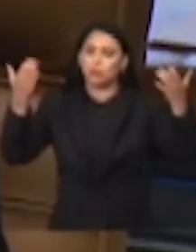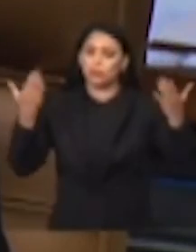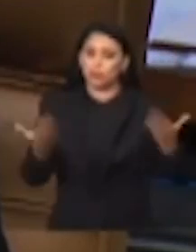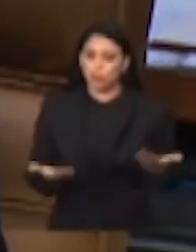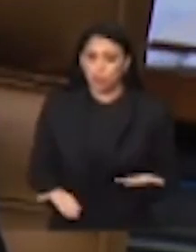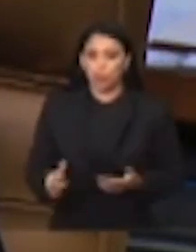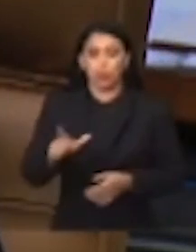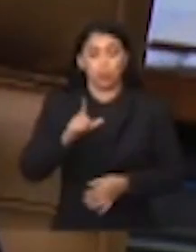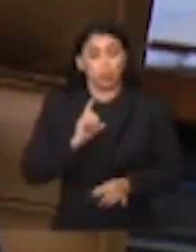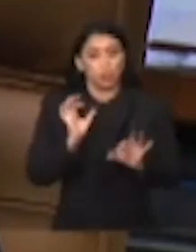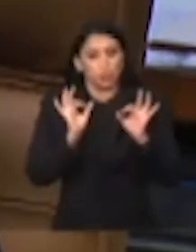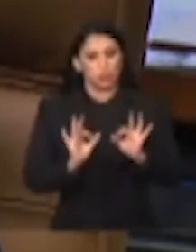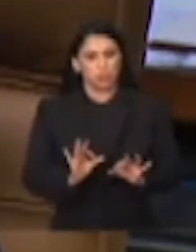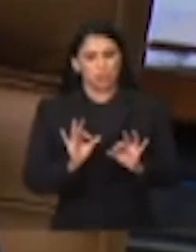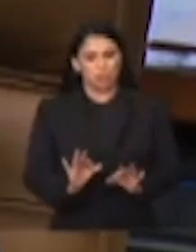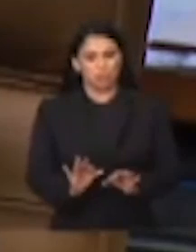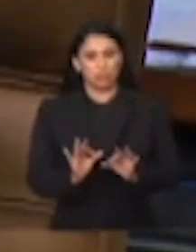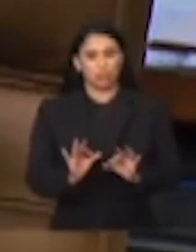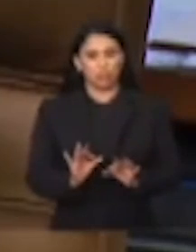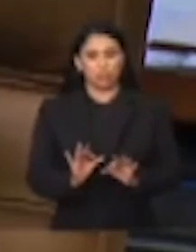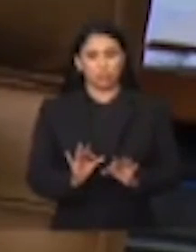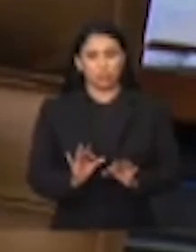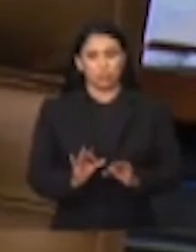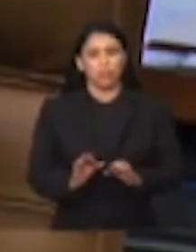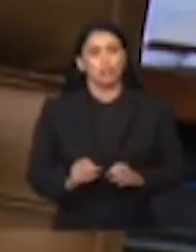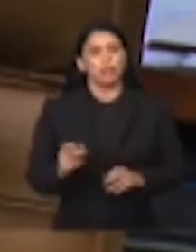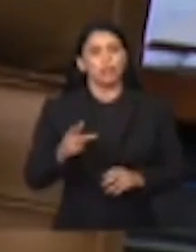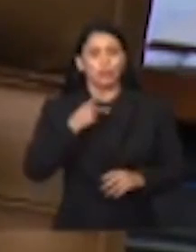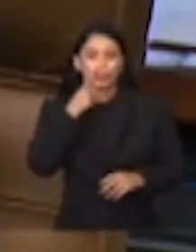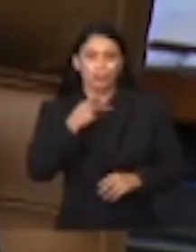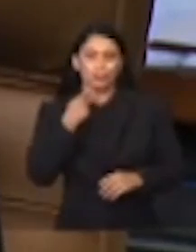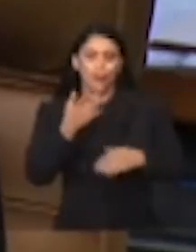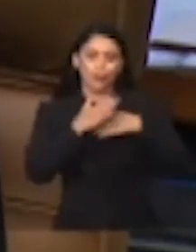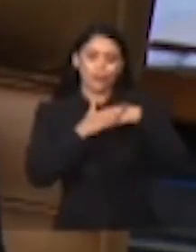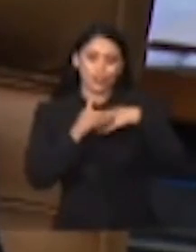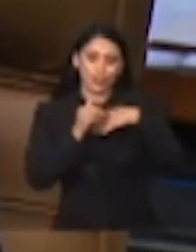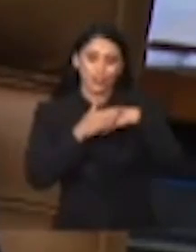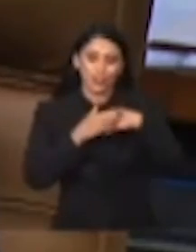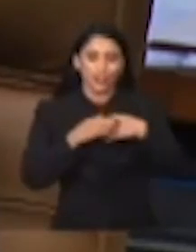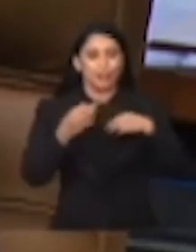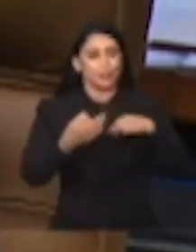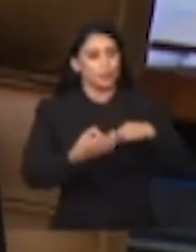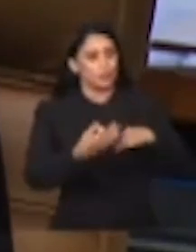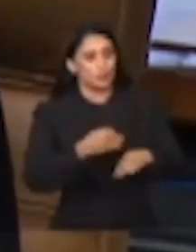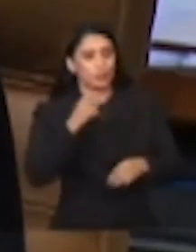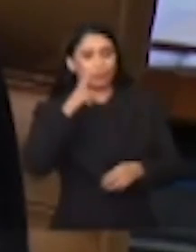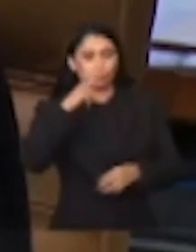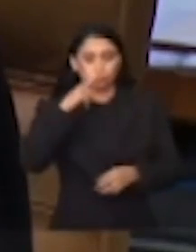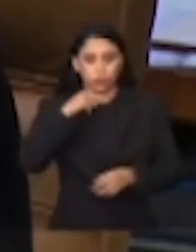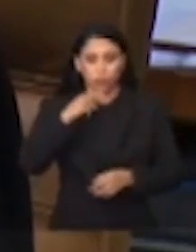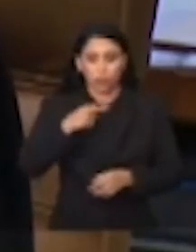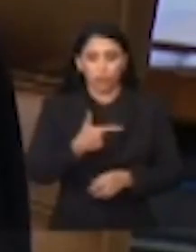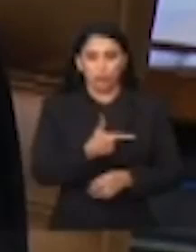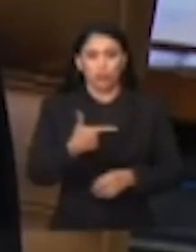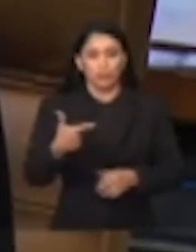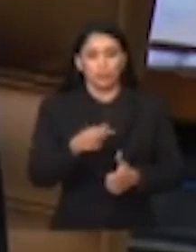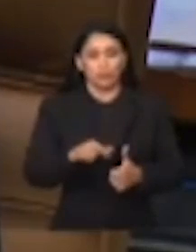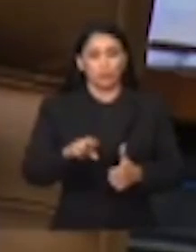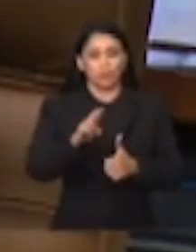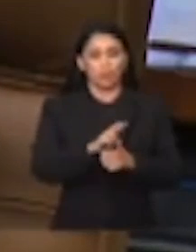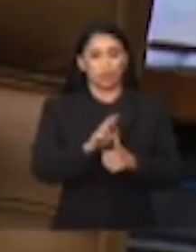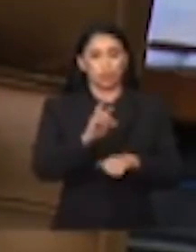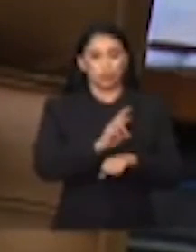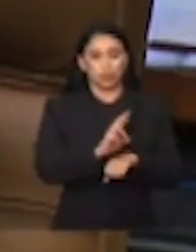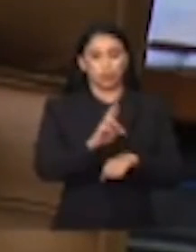que independente das palavras generosas de vossa excelência e agora do ministro Gilmar da vez procuradora Doutor